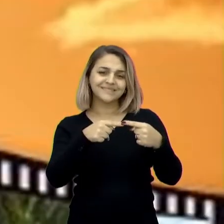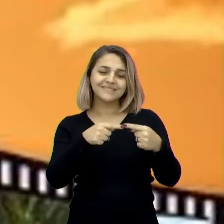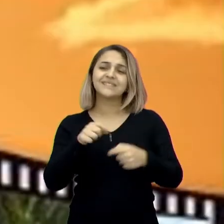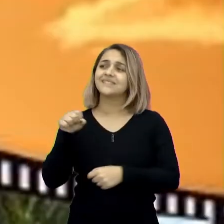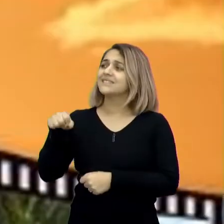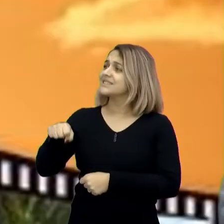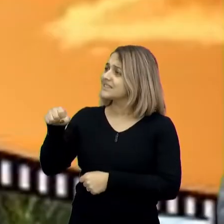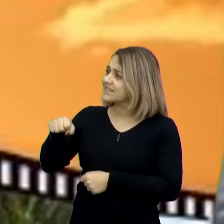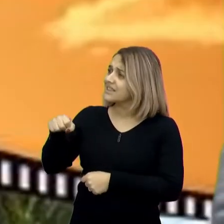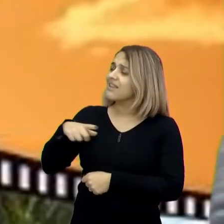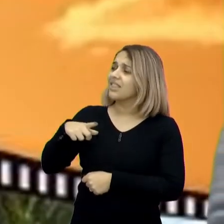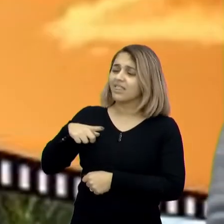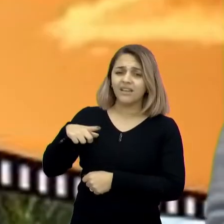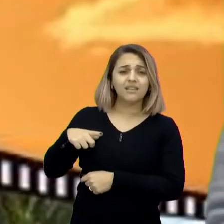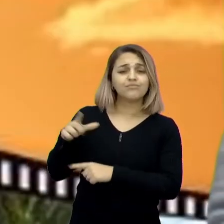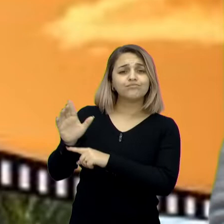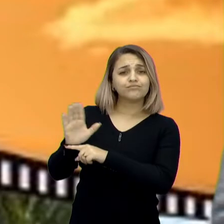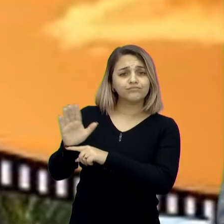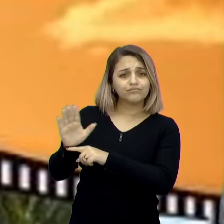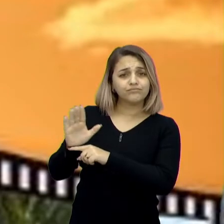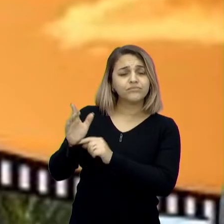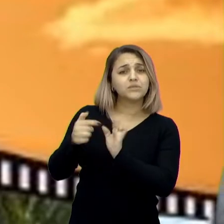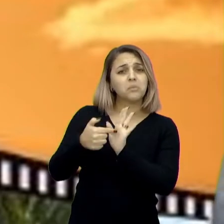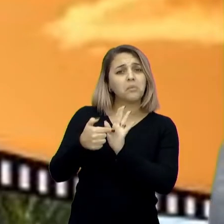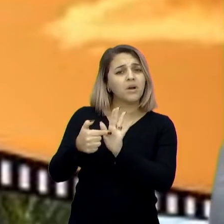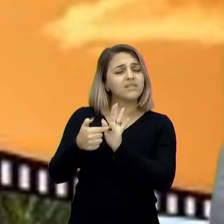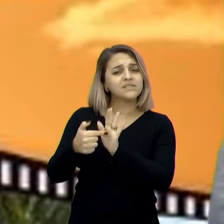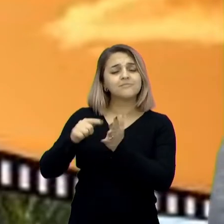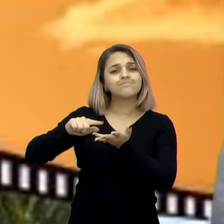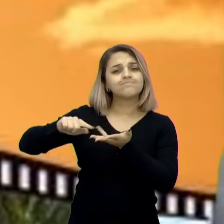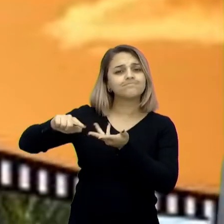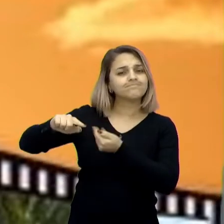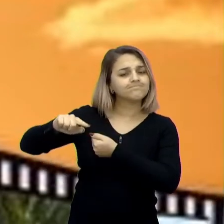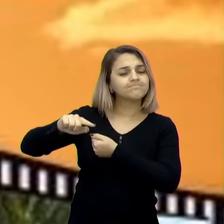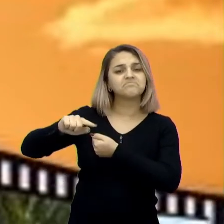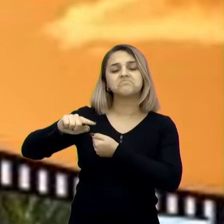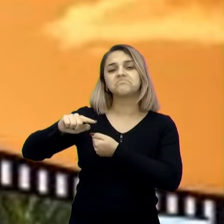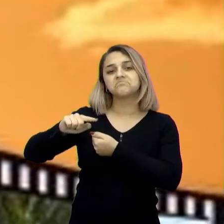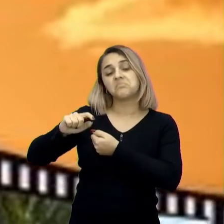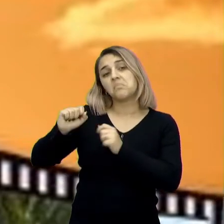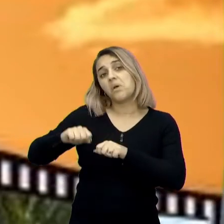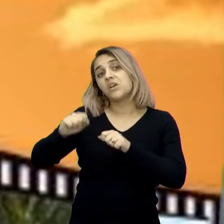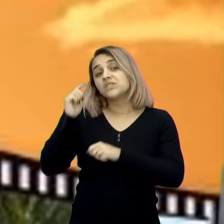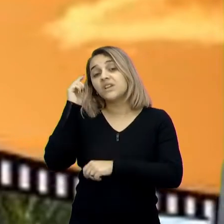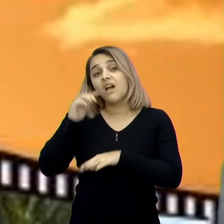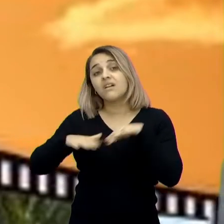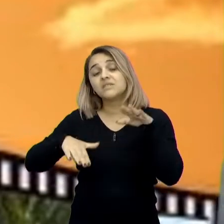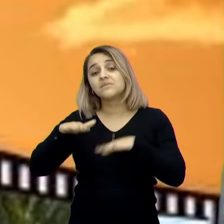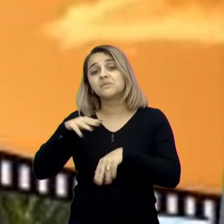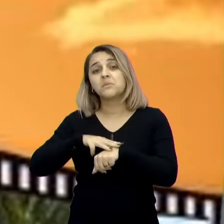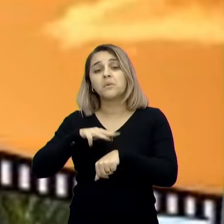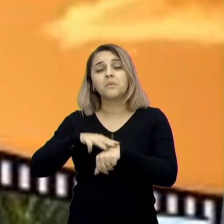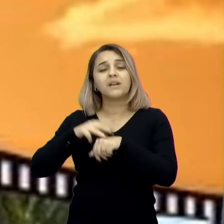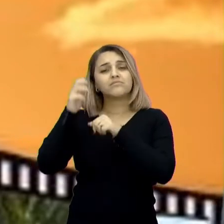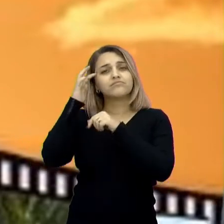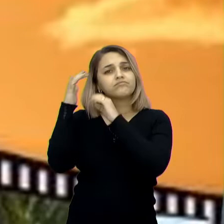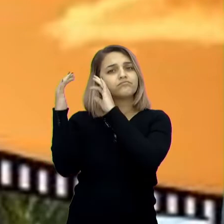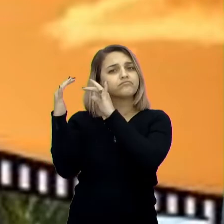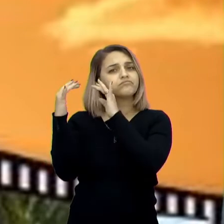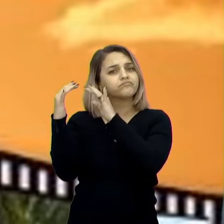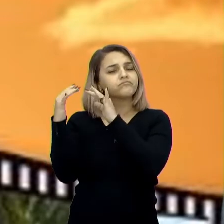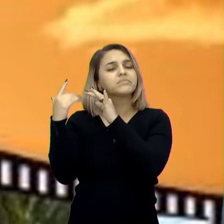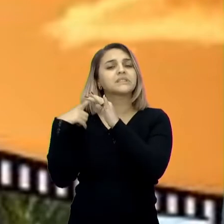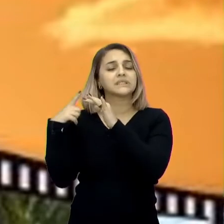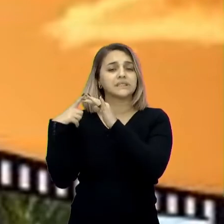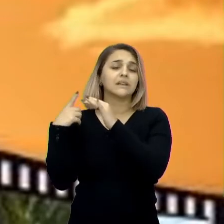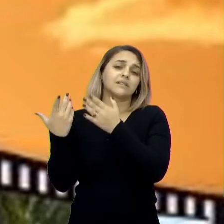um vídeo que traz ali todas as realidades. Se você, de repente, está naquele momento de reflexão, que pode ser em qualquer área. É só para a gente começar a se